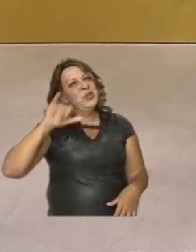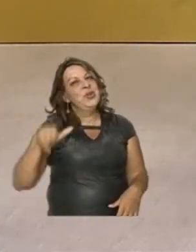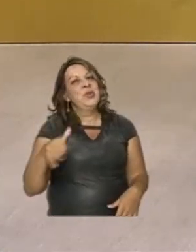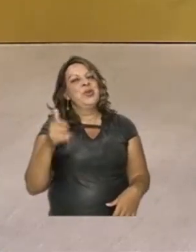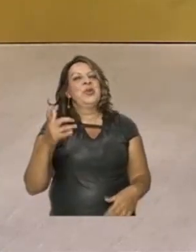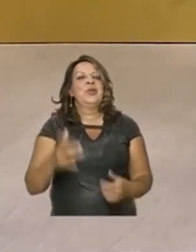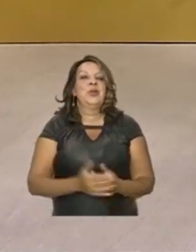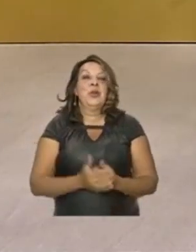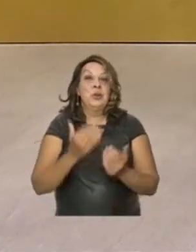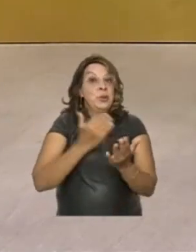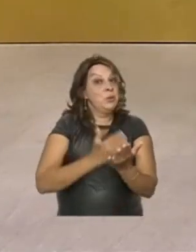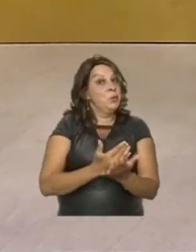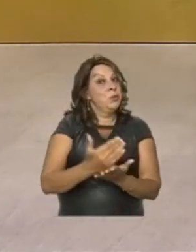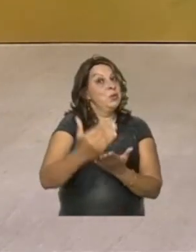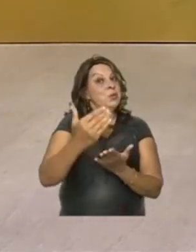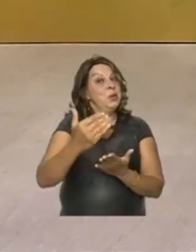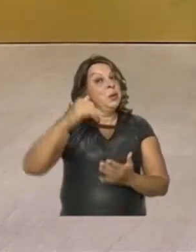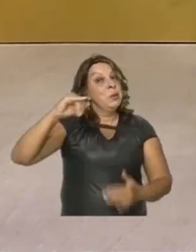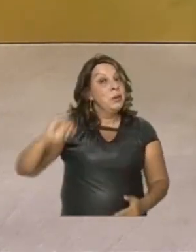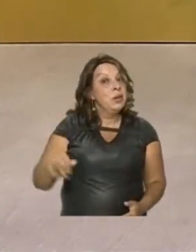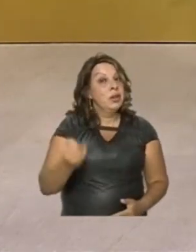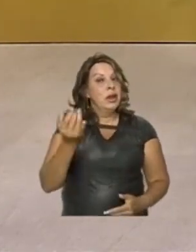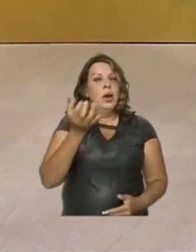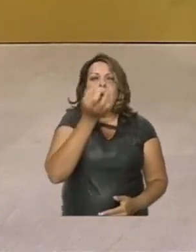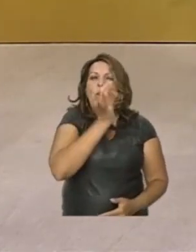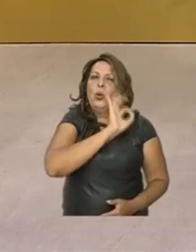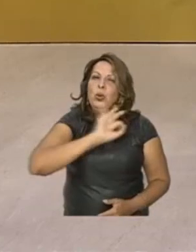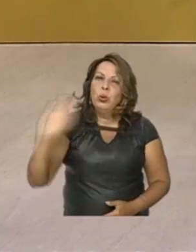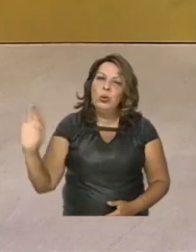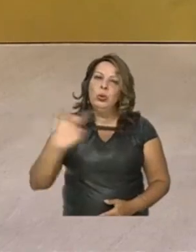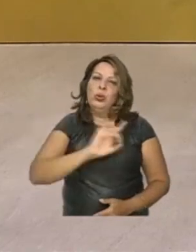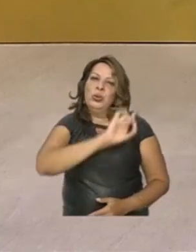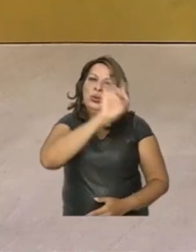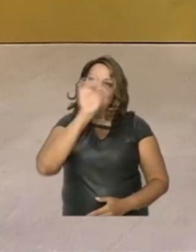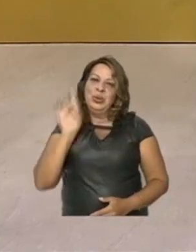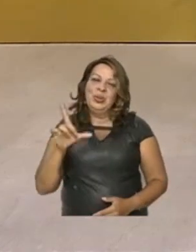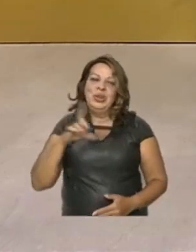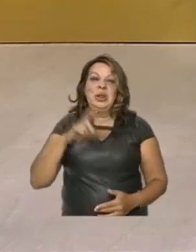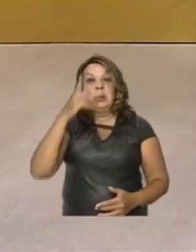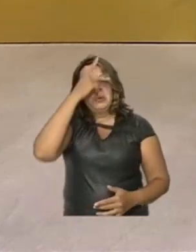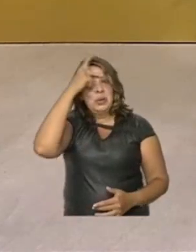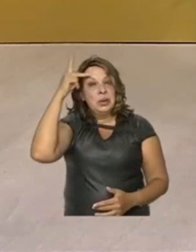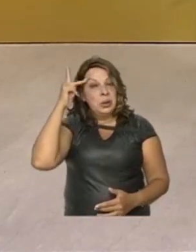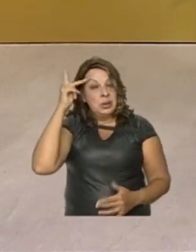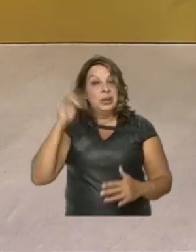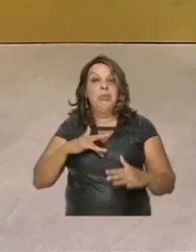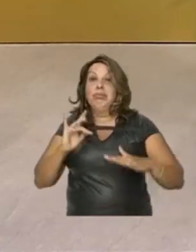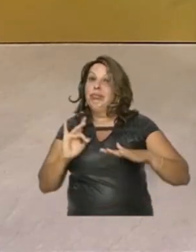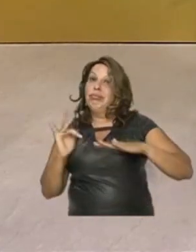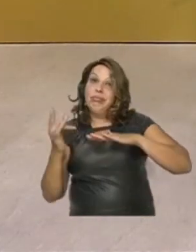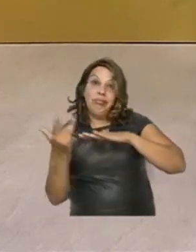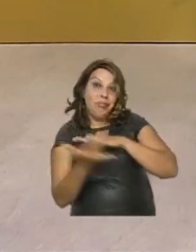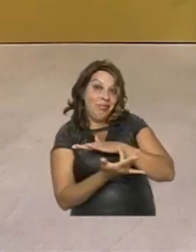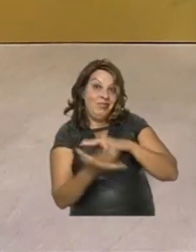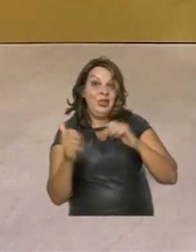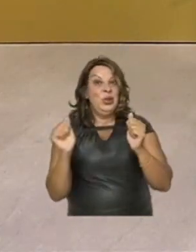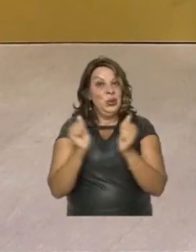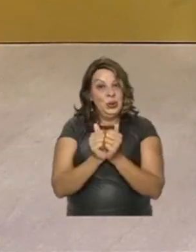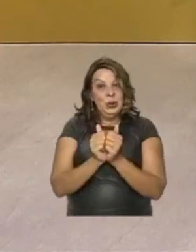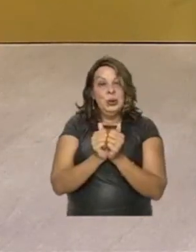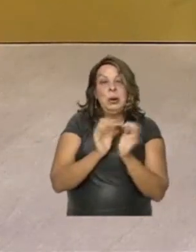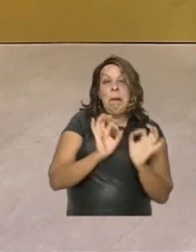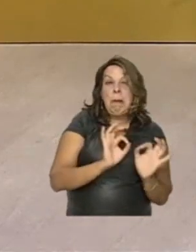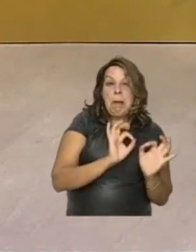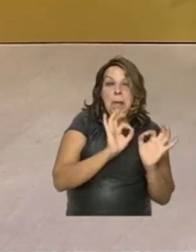também aproveitando aí, né, e desejando um ótimo dia a quem nos acompanha pelas redes sociais, além da TV Atalaia, nós estamos por